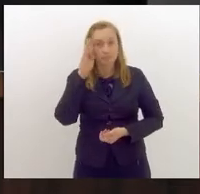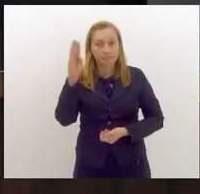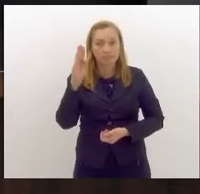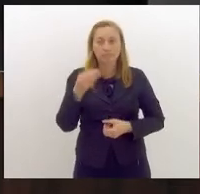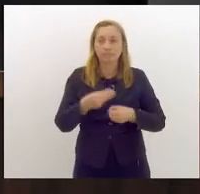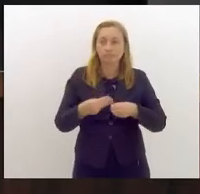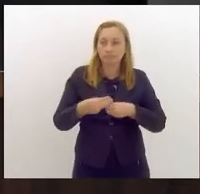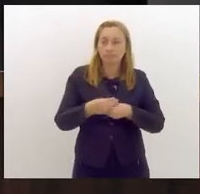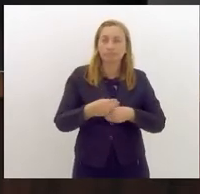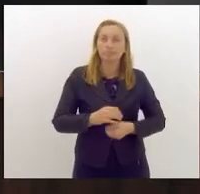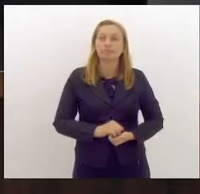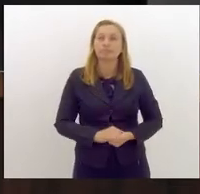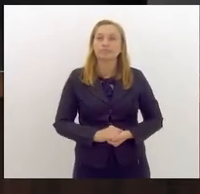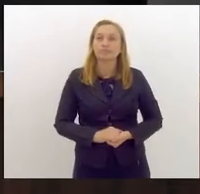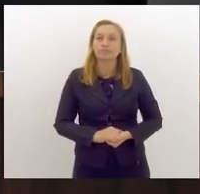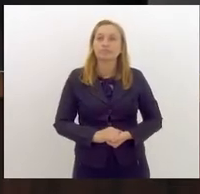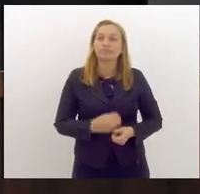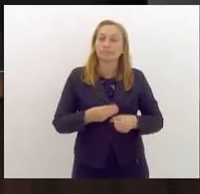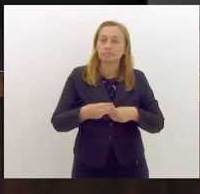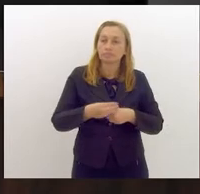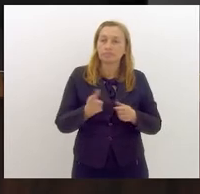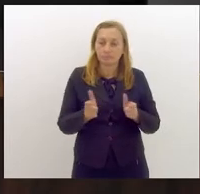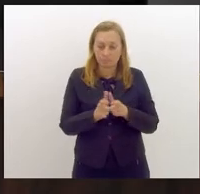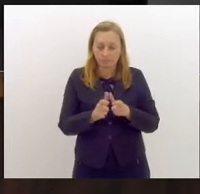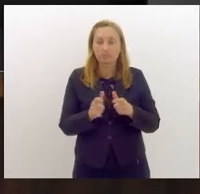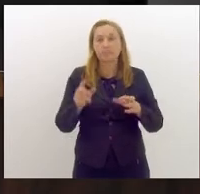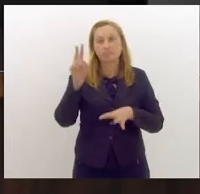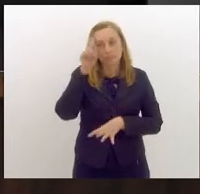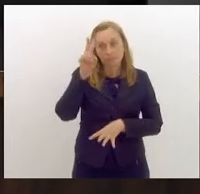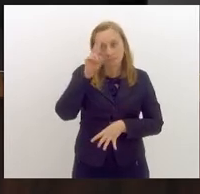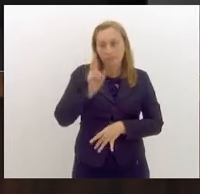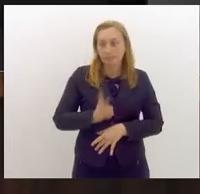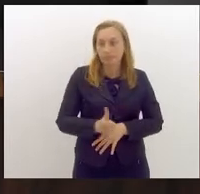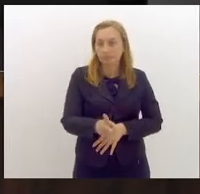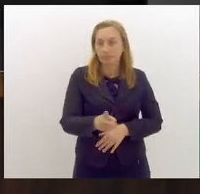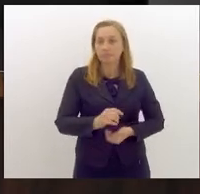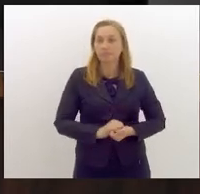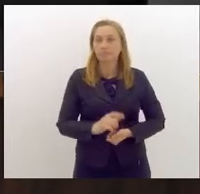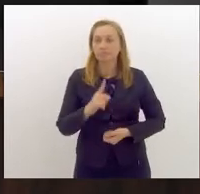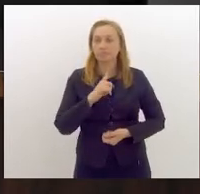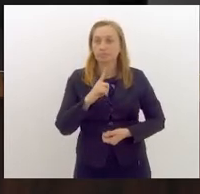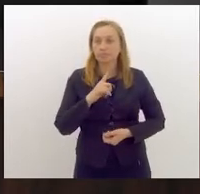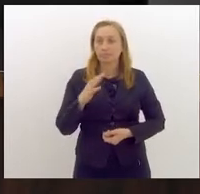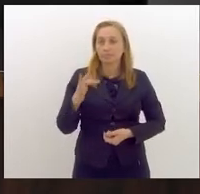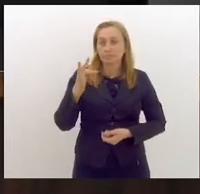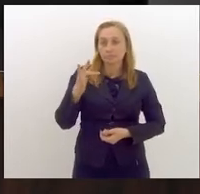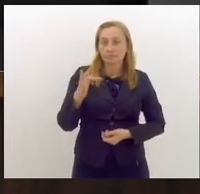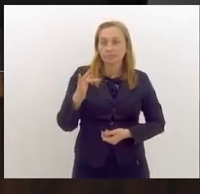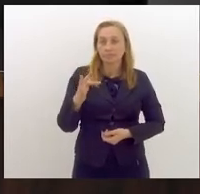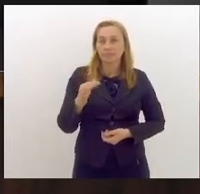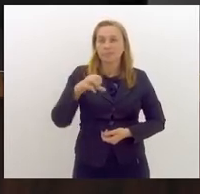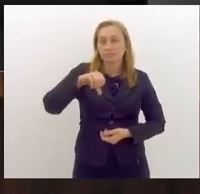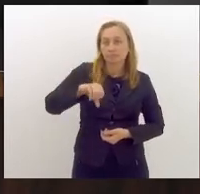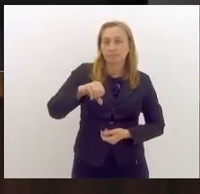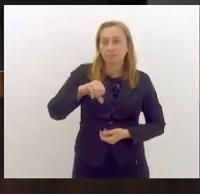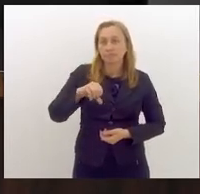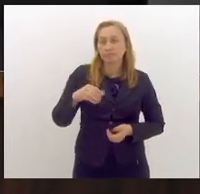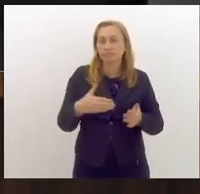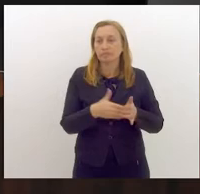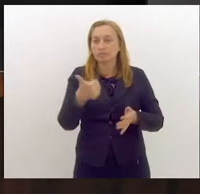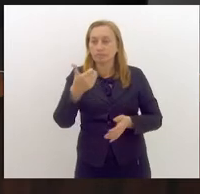para os municípios ainda mais os municípios pequenos sempre lembrando que tem uma previsão estimada de 9 a 10